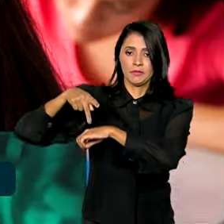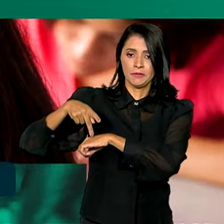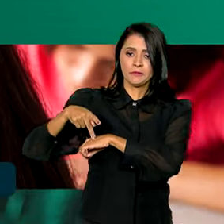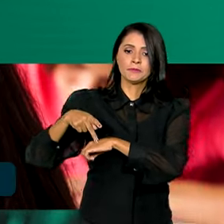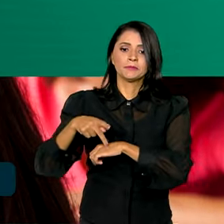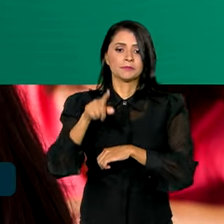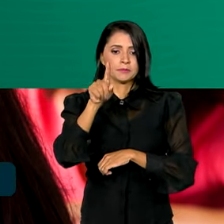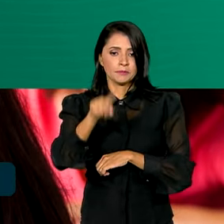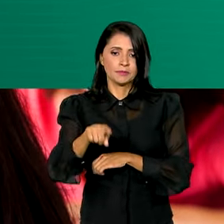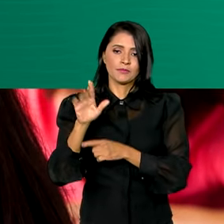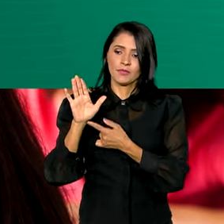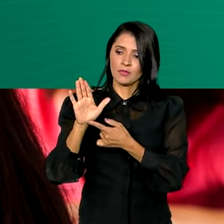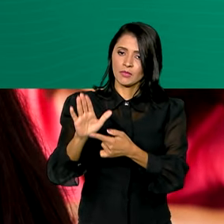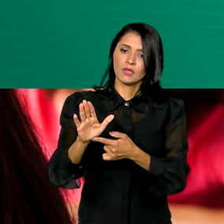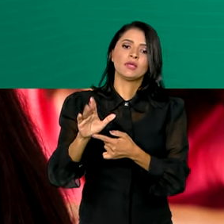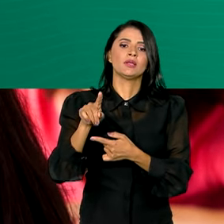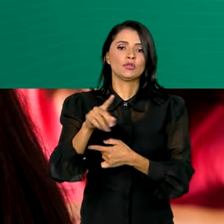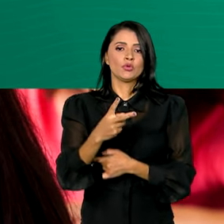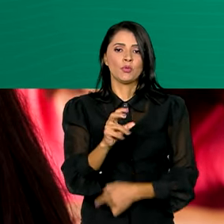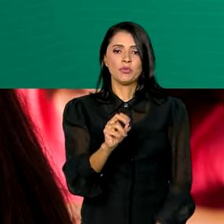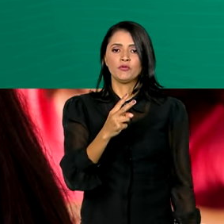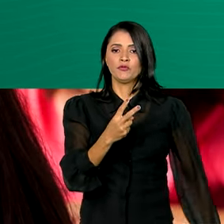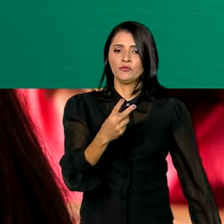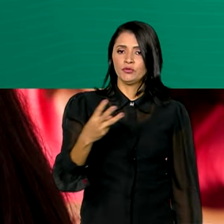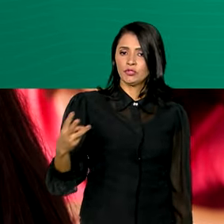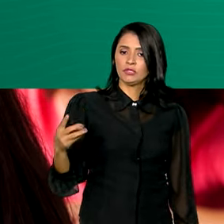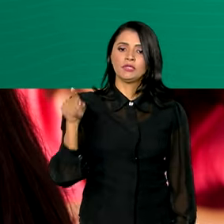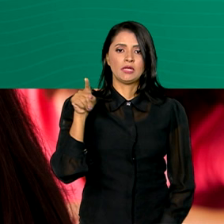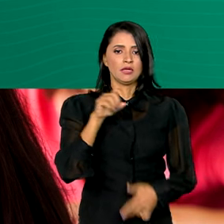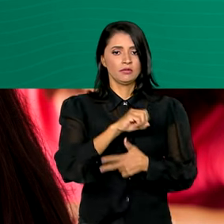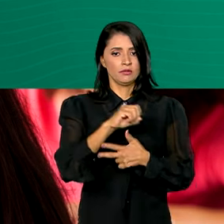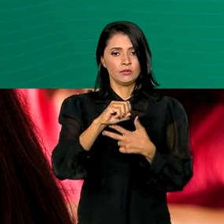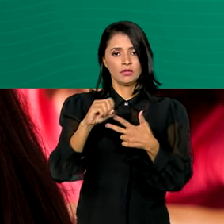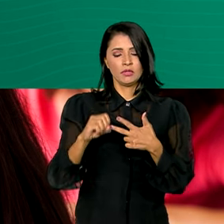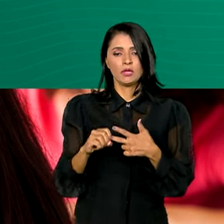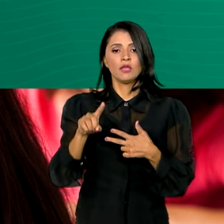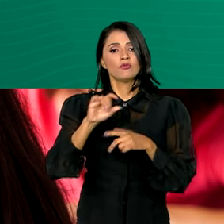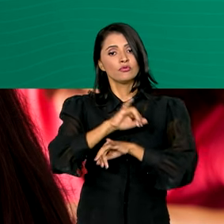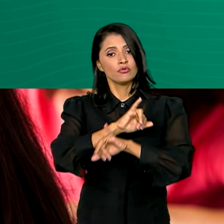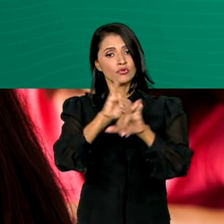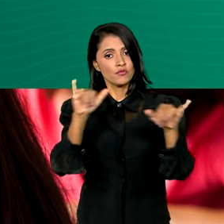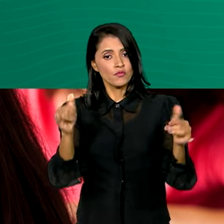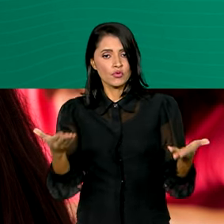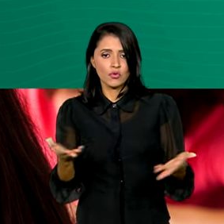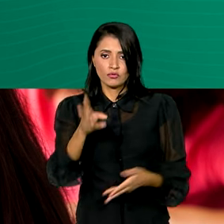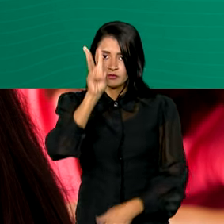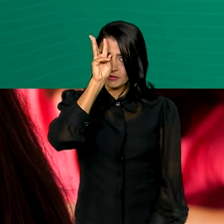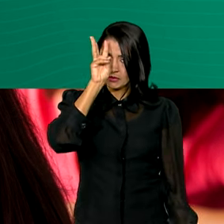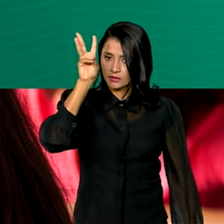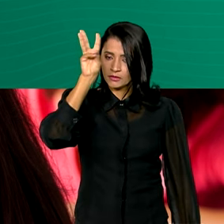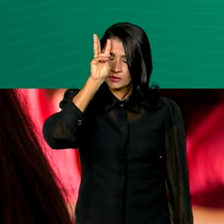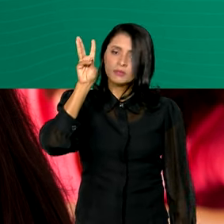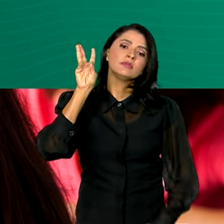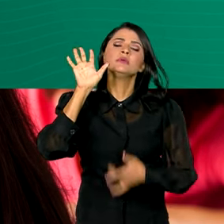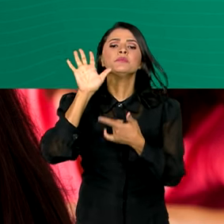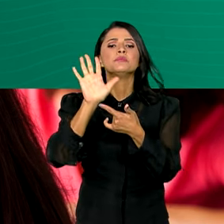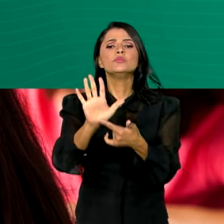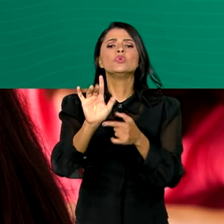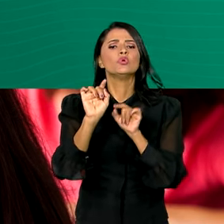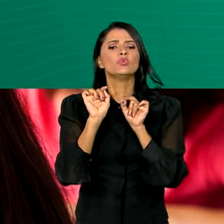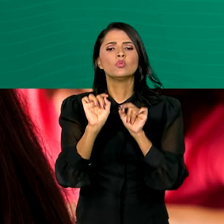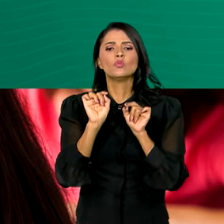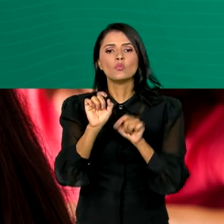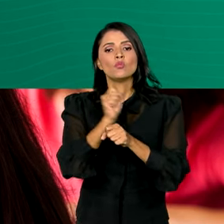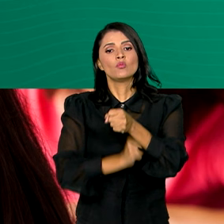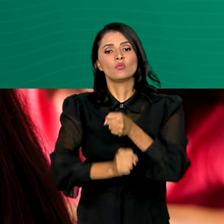dados da edição de 2023 do Exame Nacional do Ensino Médio foram divulgados nesta terça-feira e mostram que,